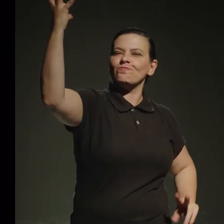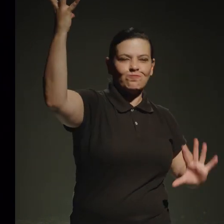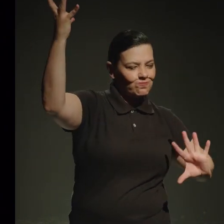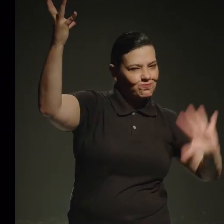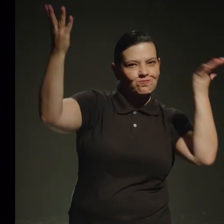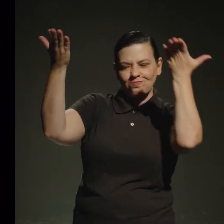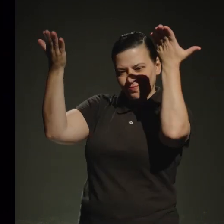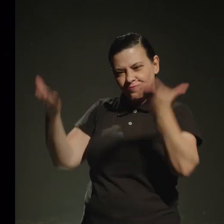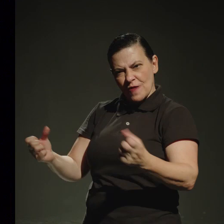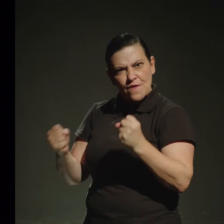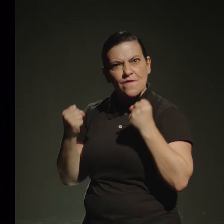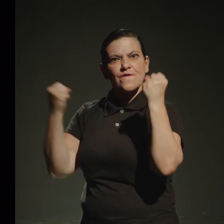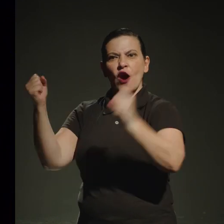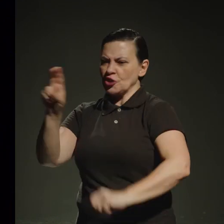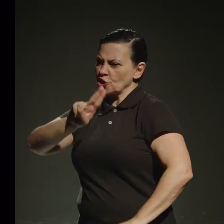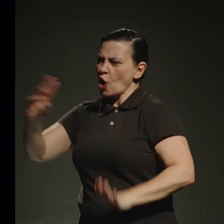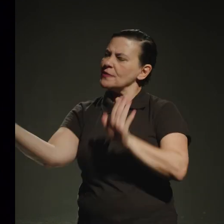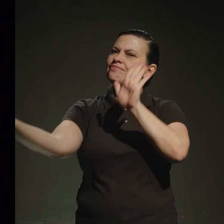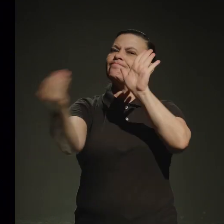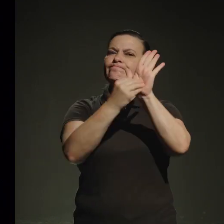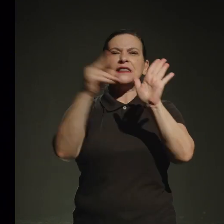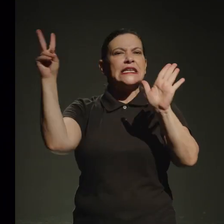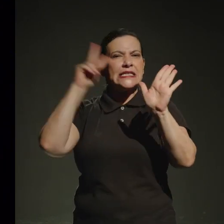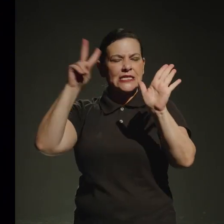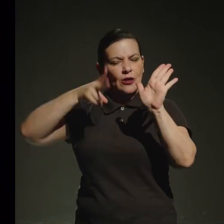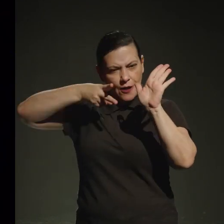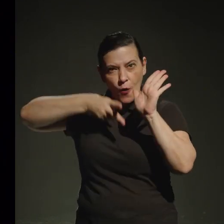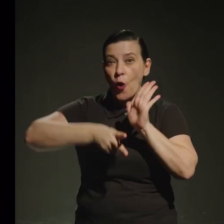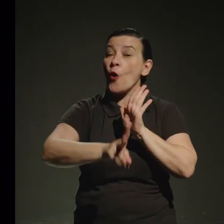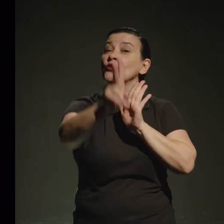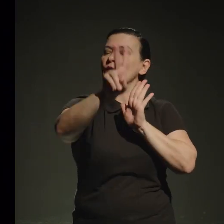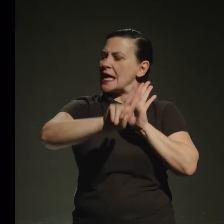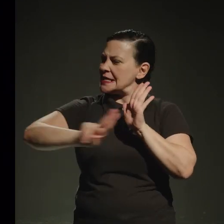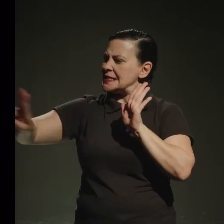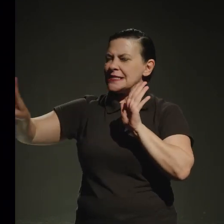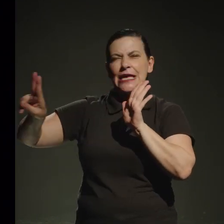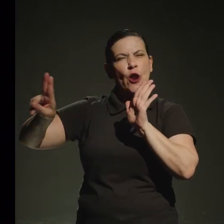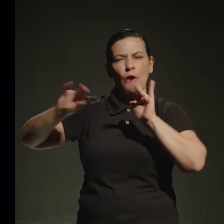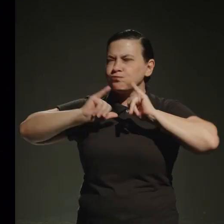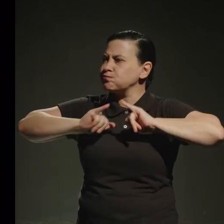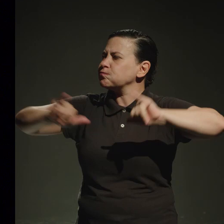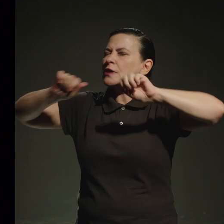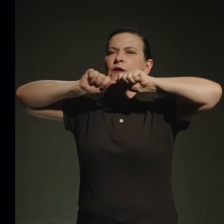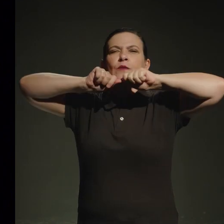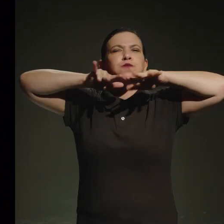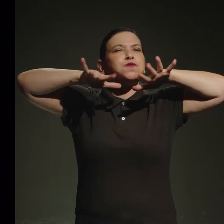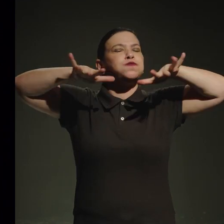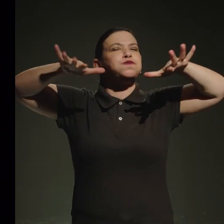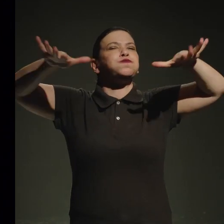Amém. Pelo sangue dos bravos tombados em batalha, meu rocim banhado pelo rocio te